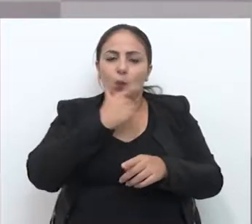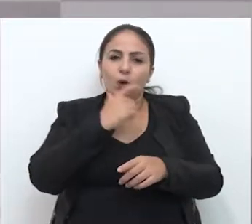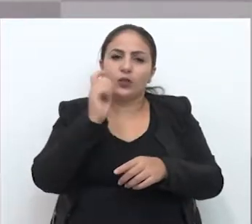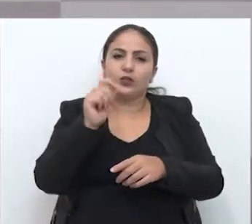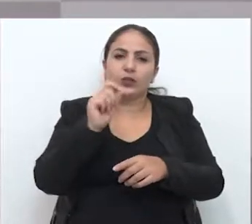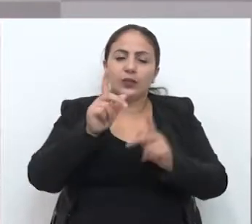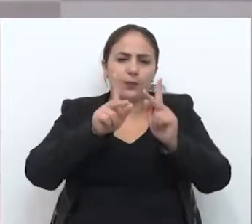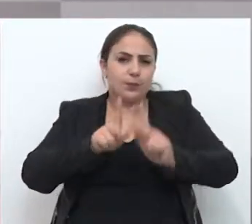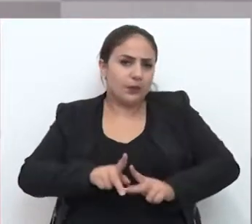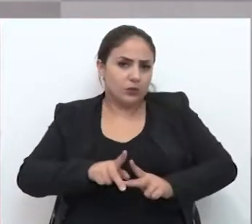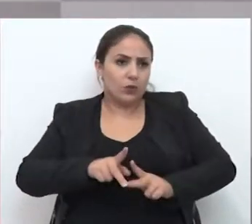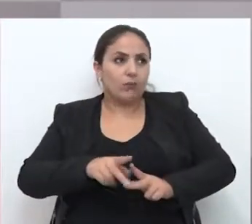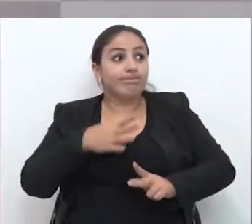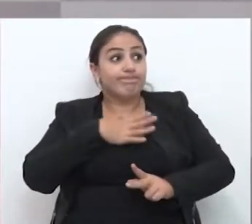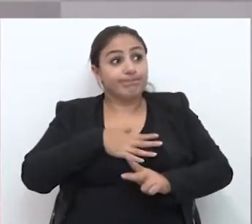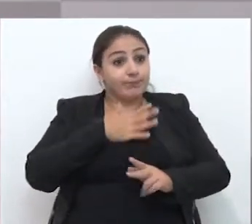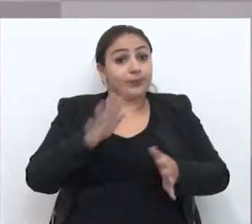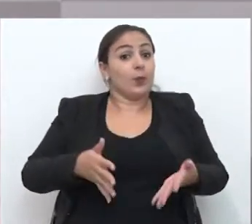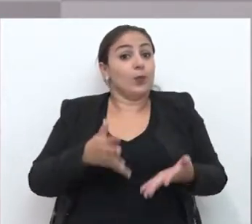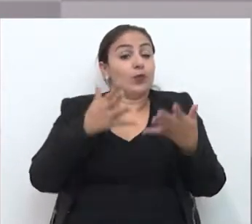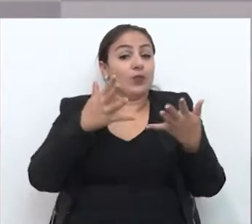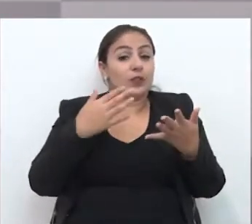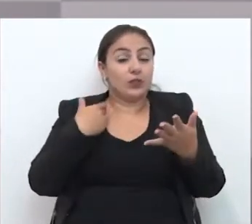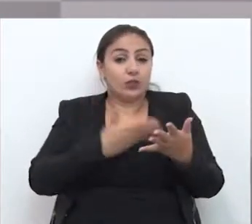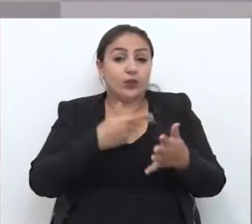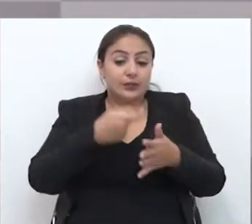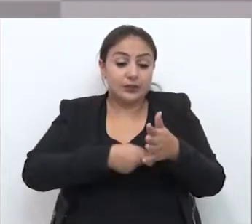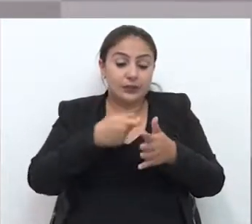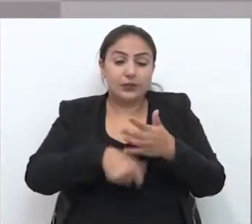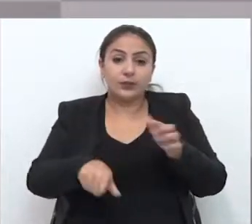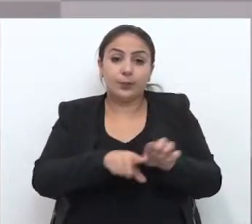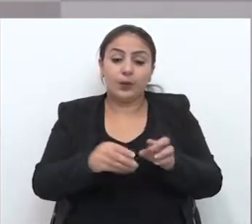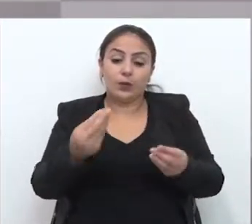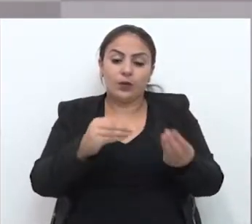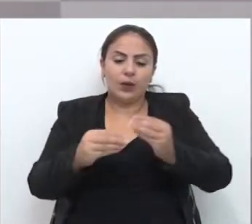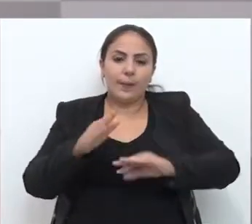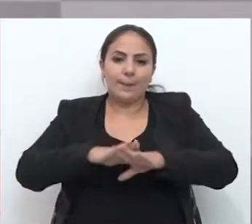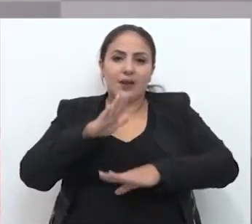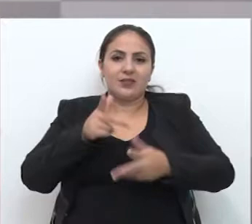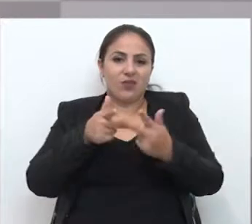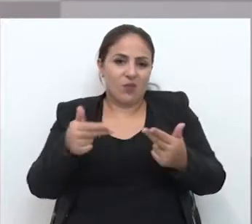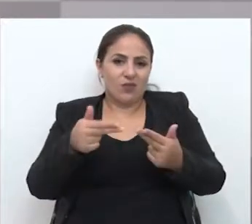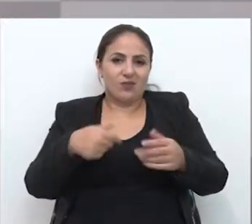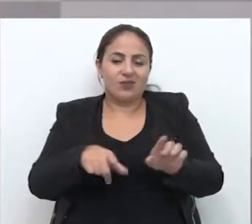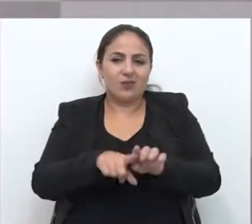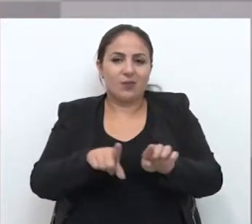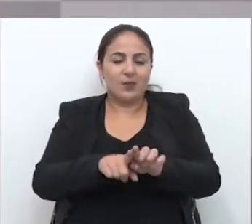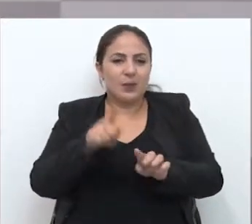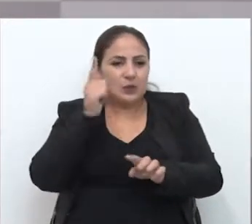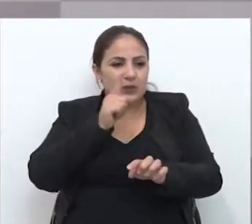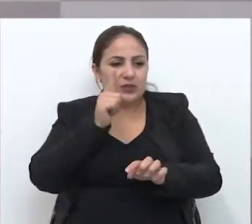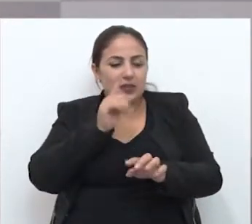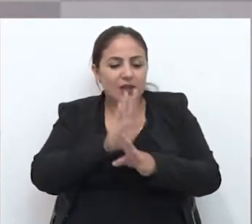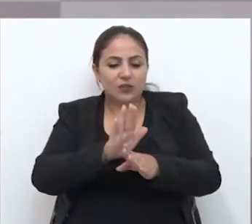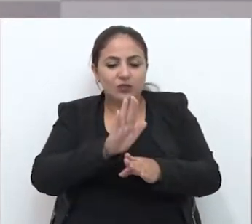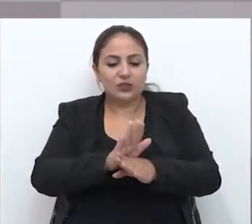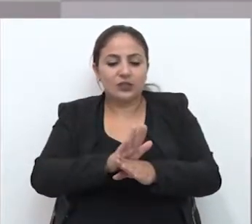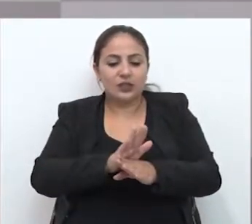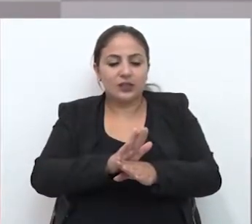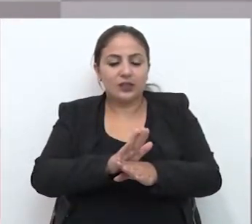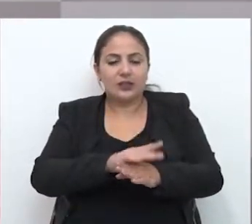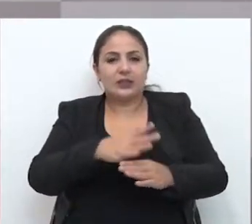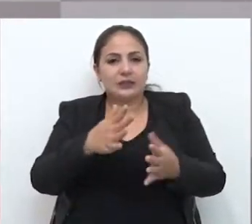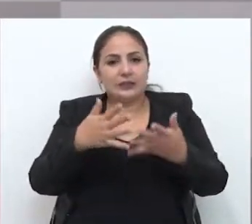eu acho que as pessoas vão se motivar, e a gente está tentando até implementar mais coisas ainda para beneficiar